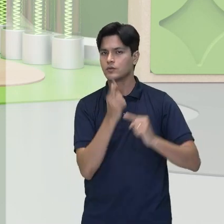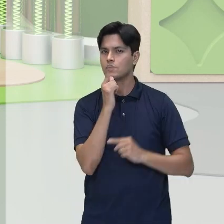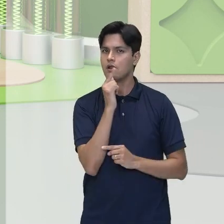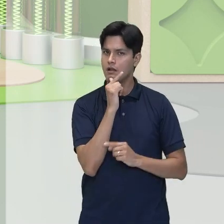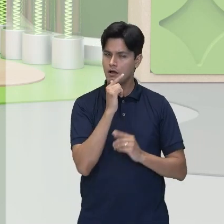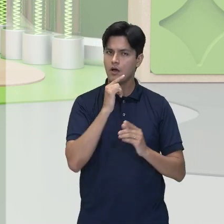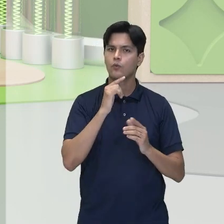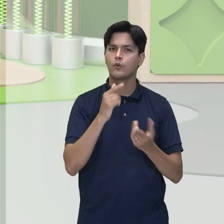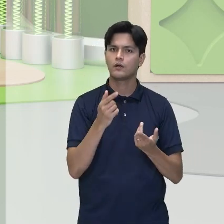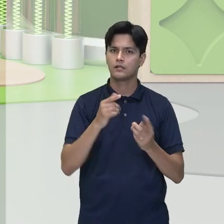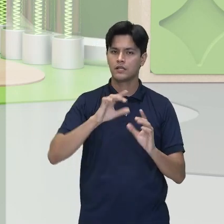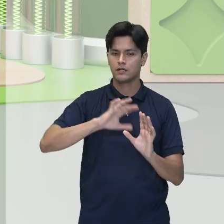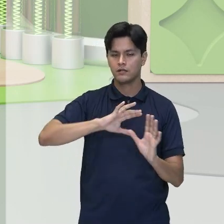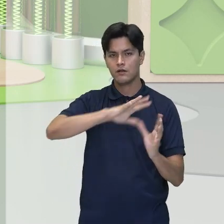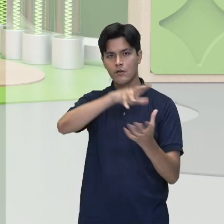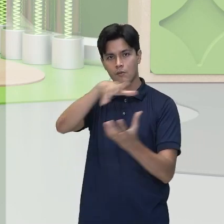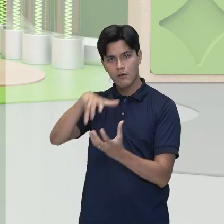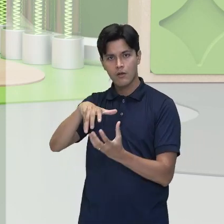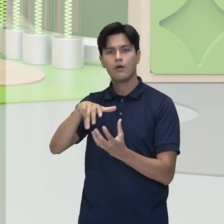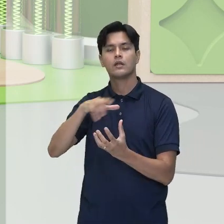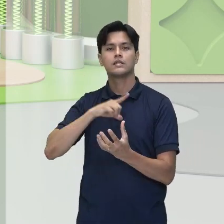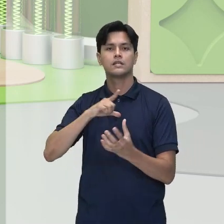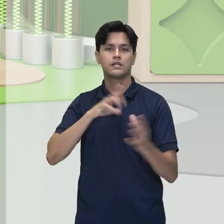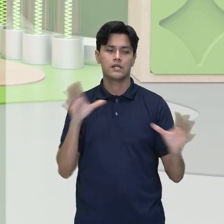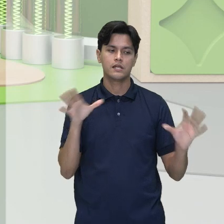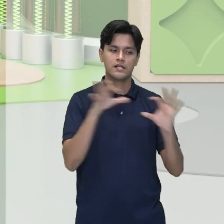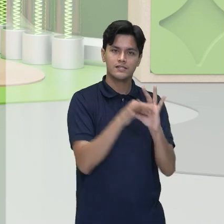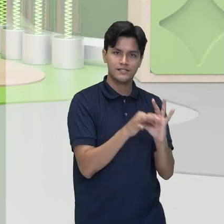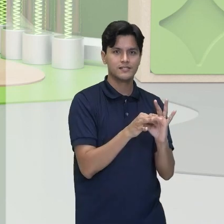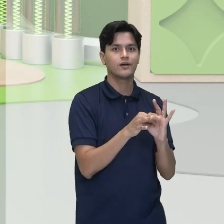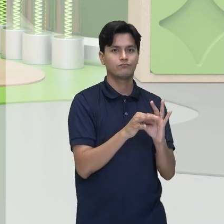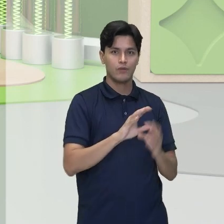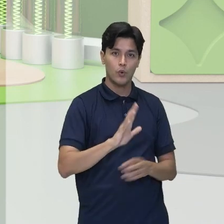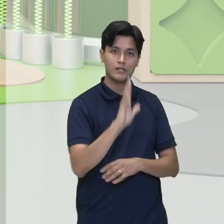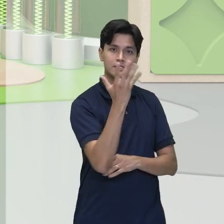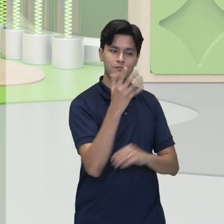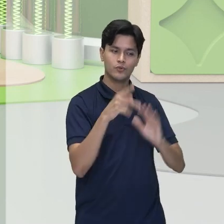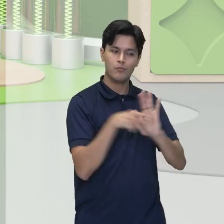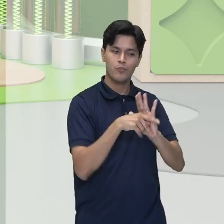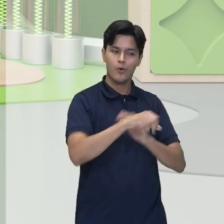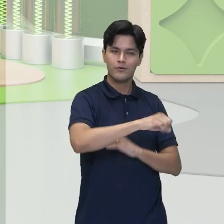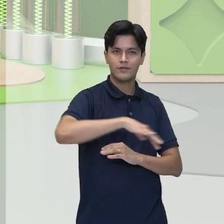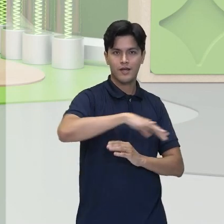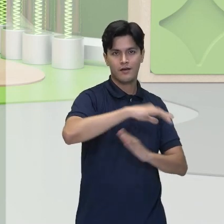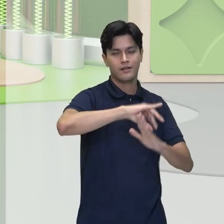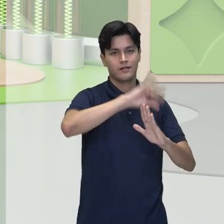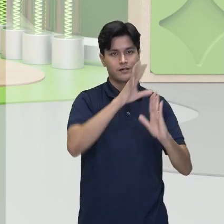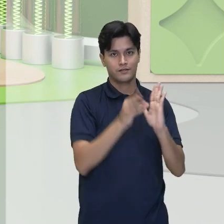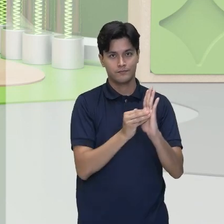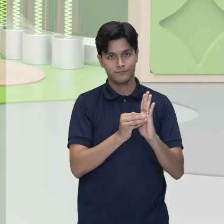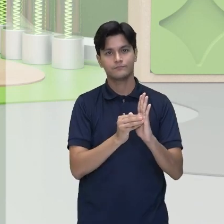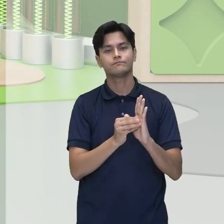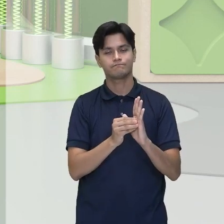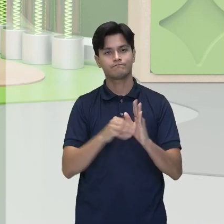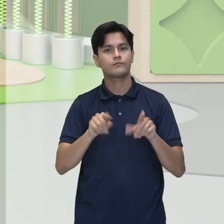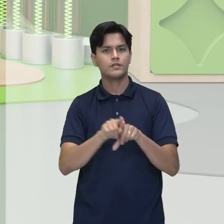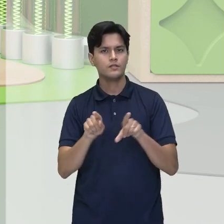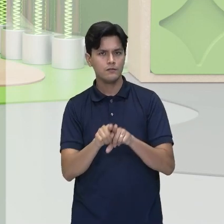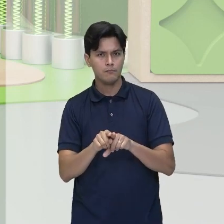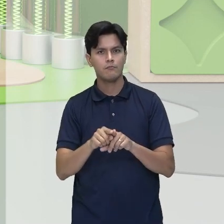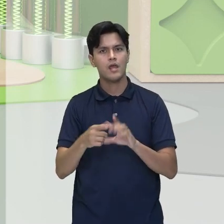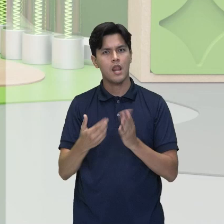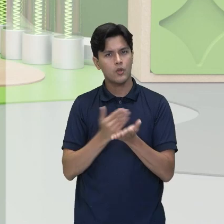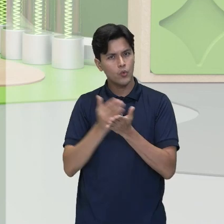global, né, está intimamente ligado com a região amazônica, tá? E conforme a gente viu lá nos nossos tópicos, né,